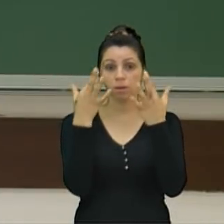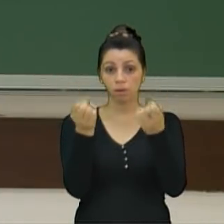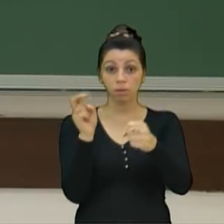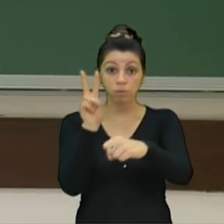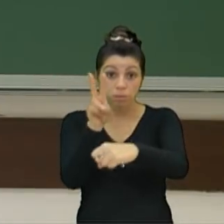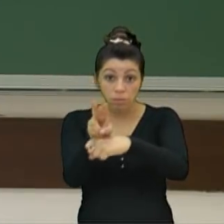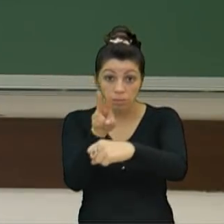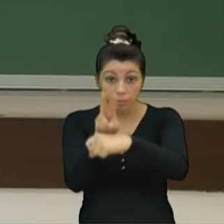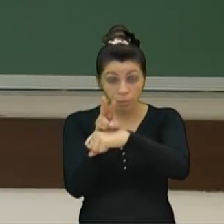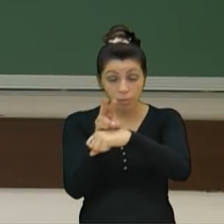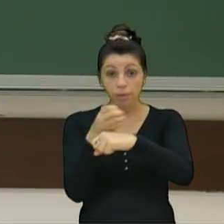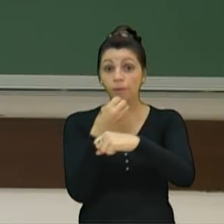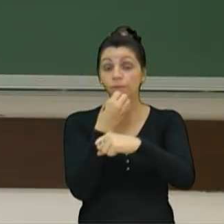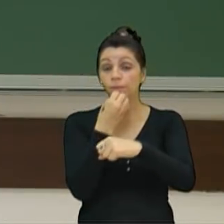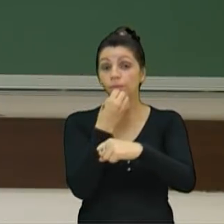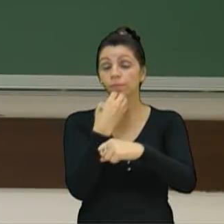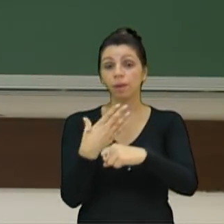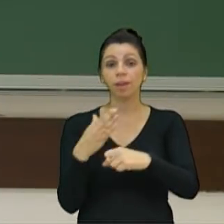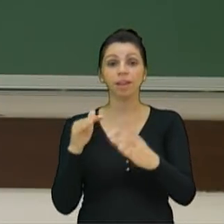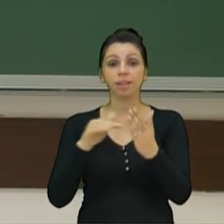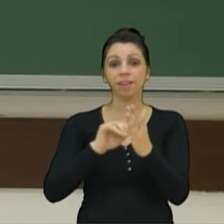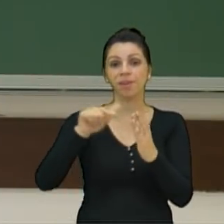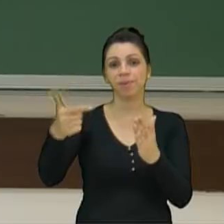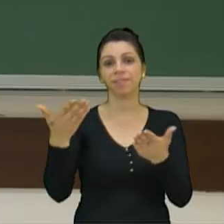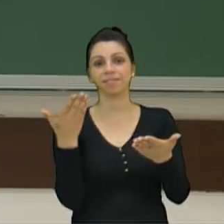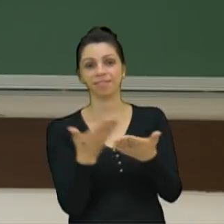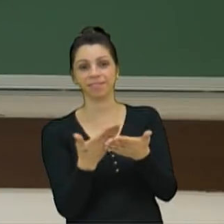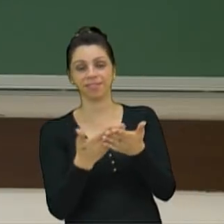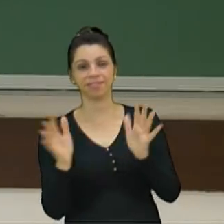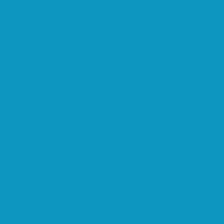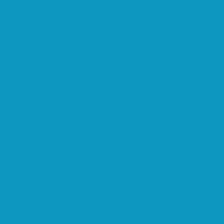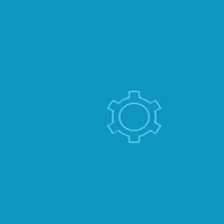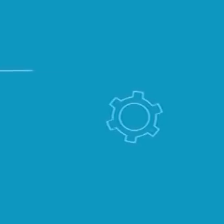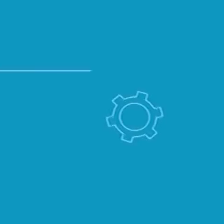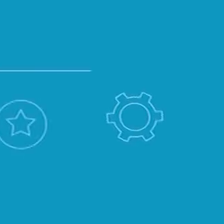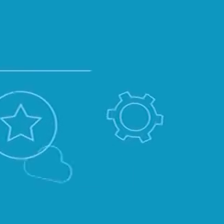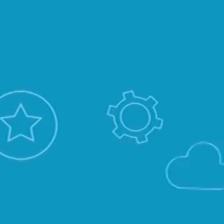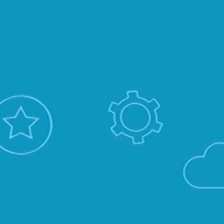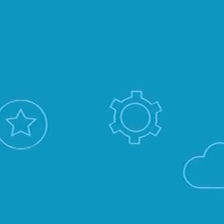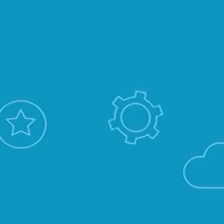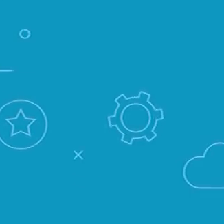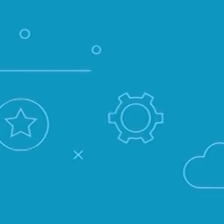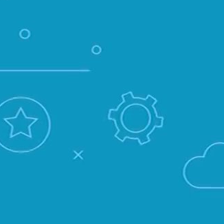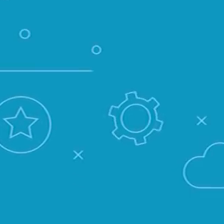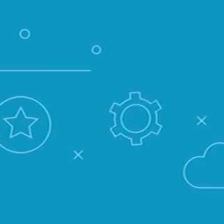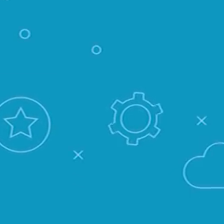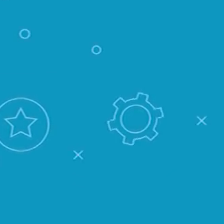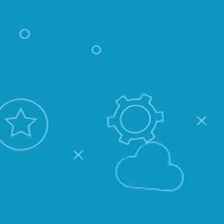cuida, né? Fica bem e até a nossa próxima aula.